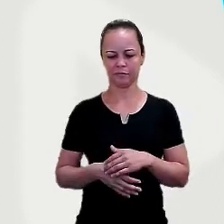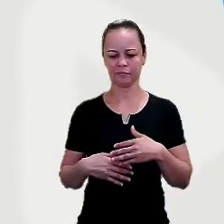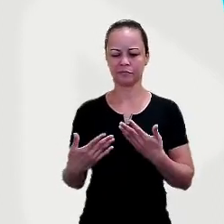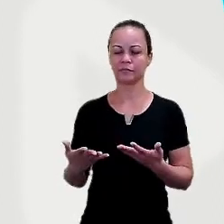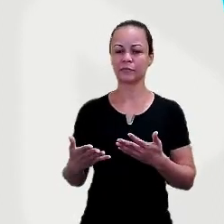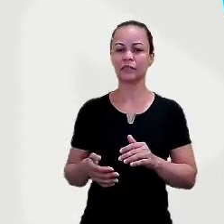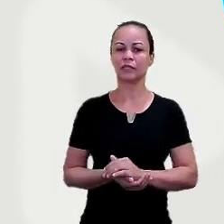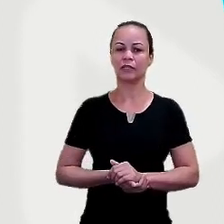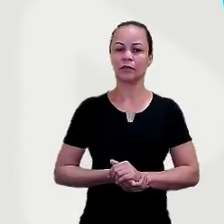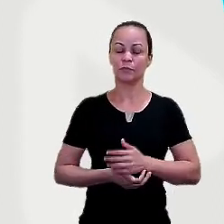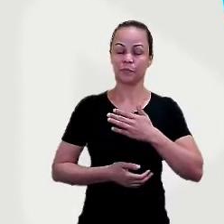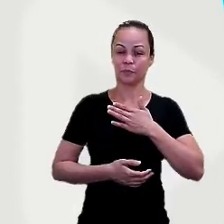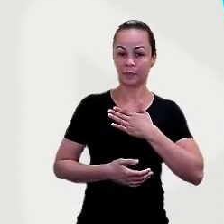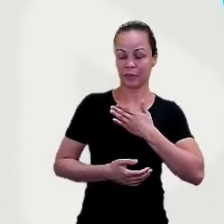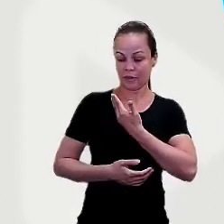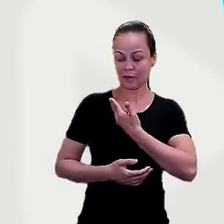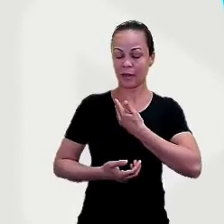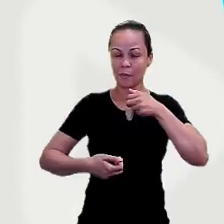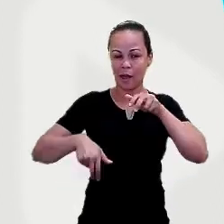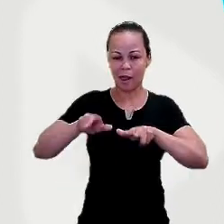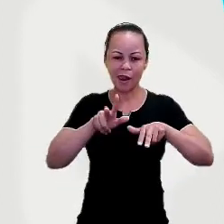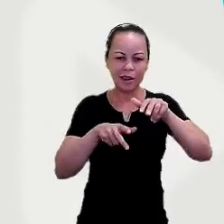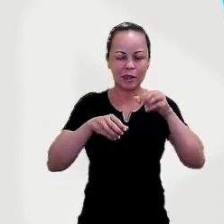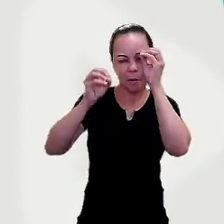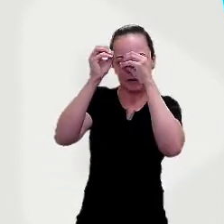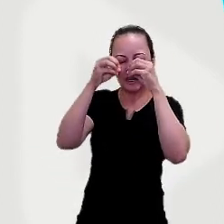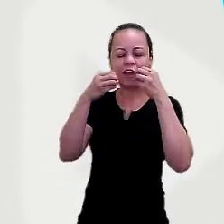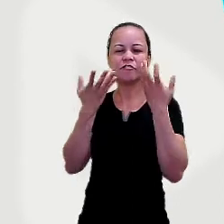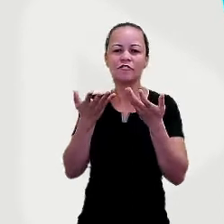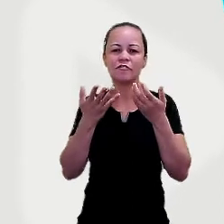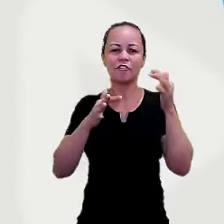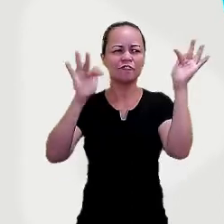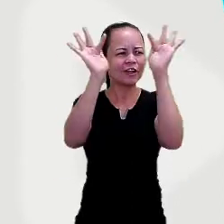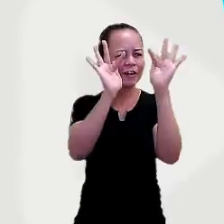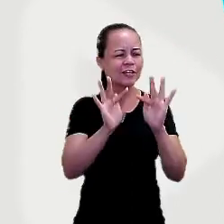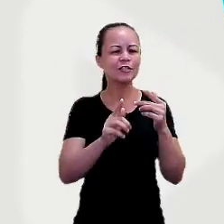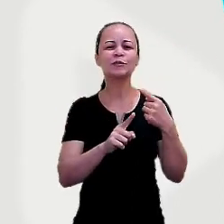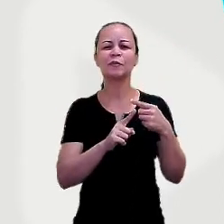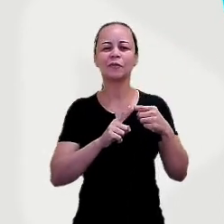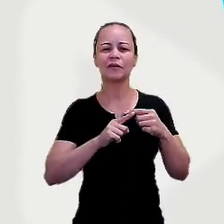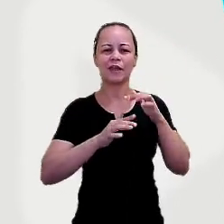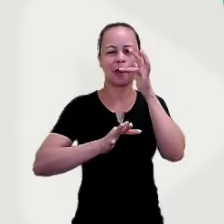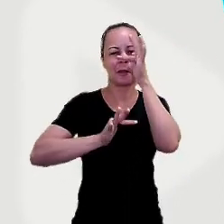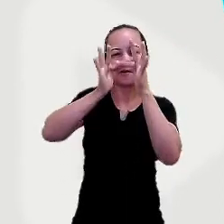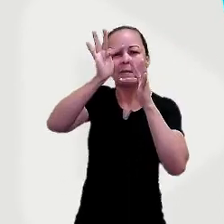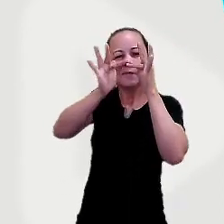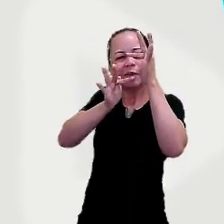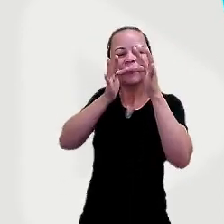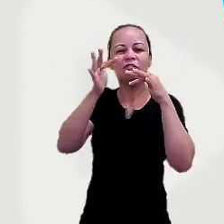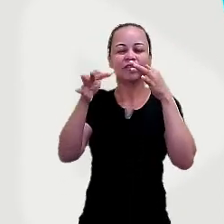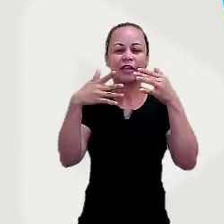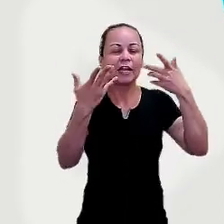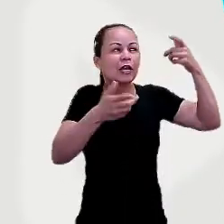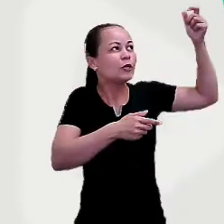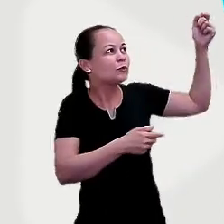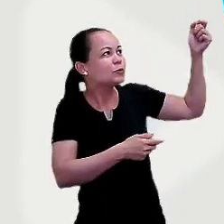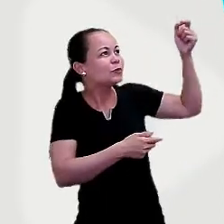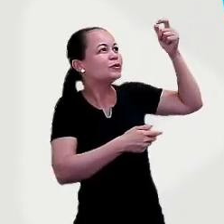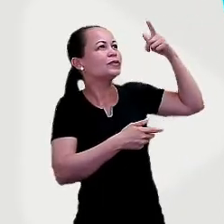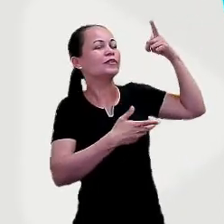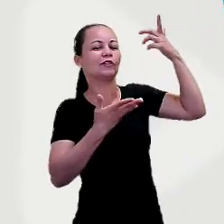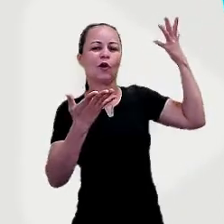estava feliz porque tinha chegado a primavera, e o sol, finalmente, depois de um inverno longo